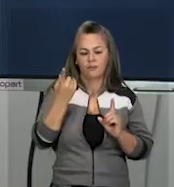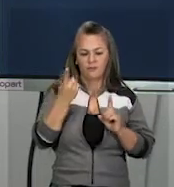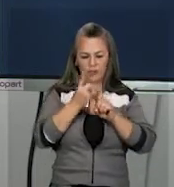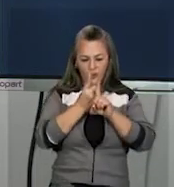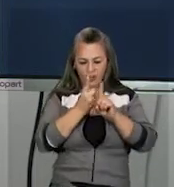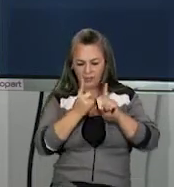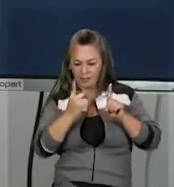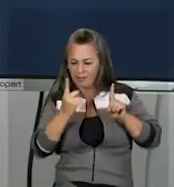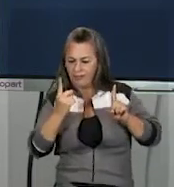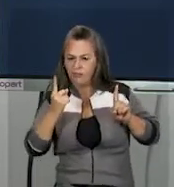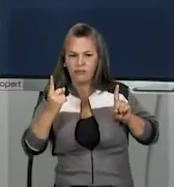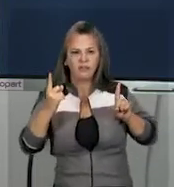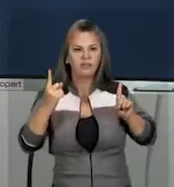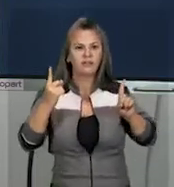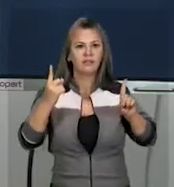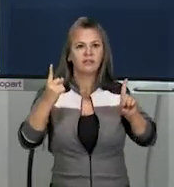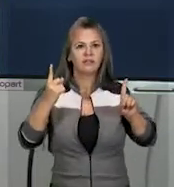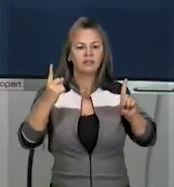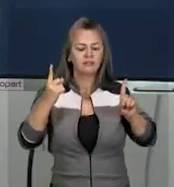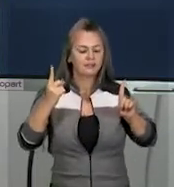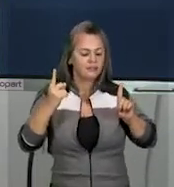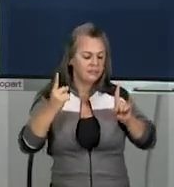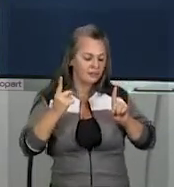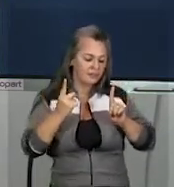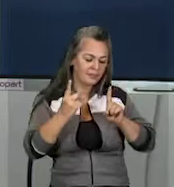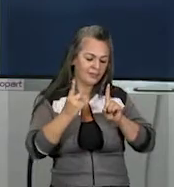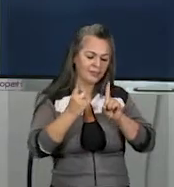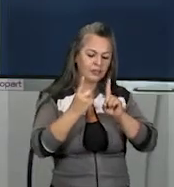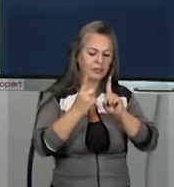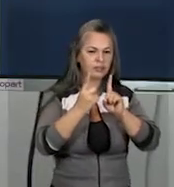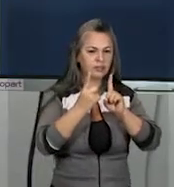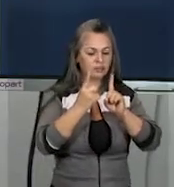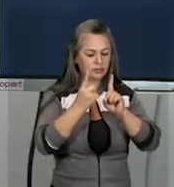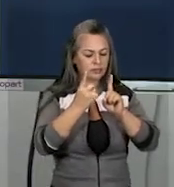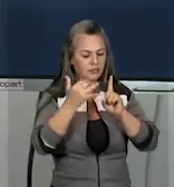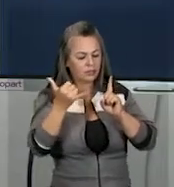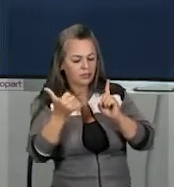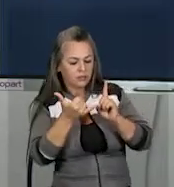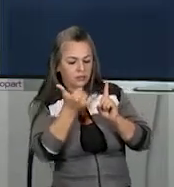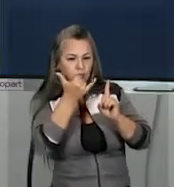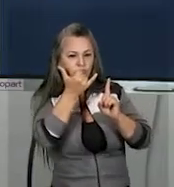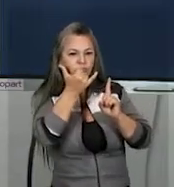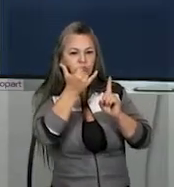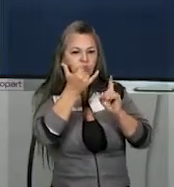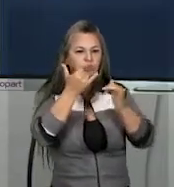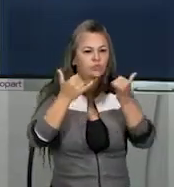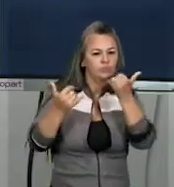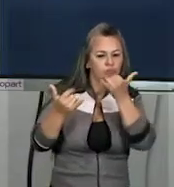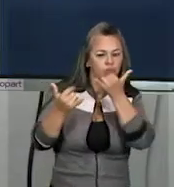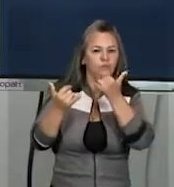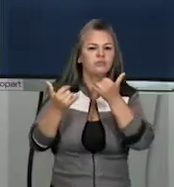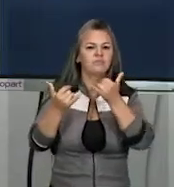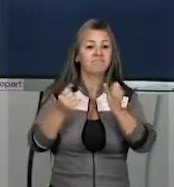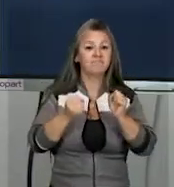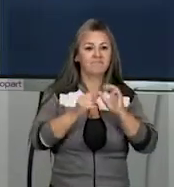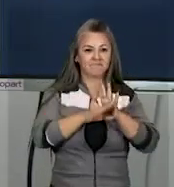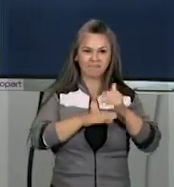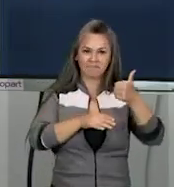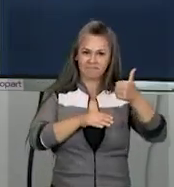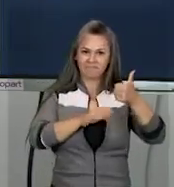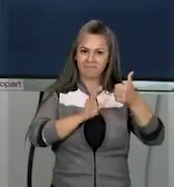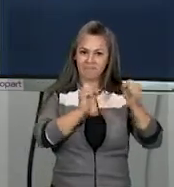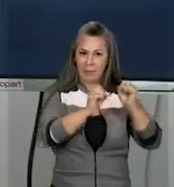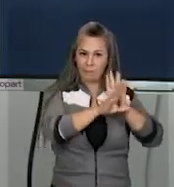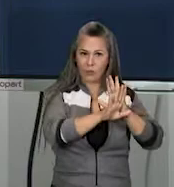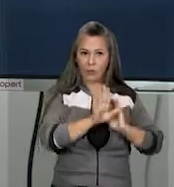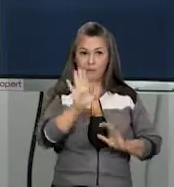fala de perdão. Então é um texto mais sério, um texto trágico. E a comédia? Ela fala por